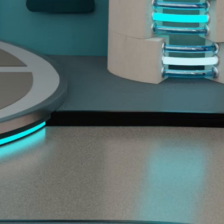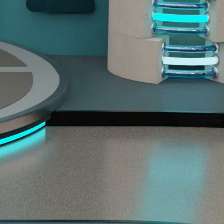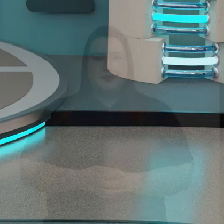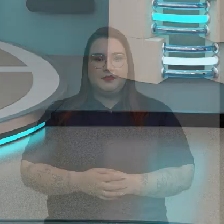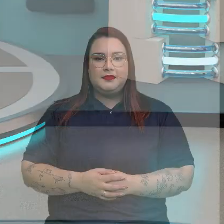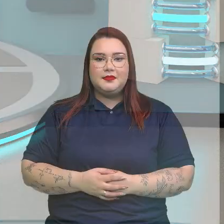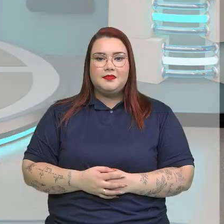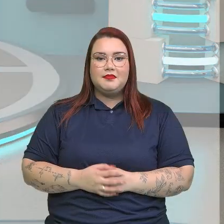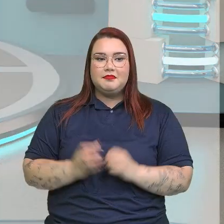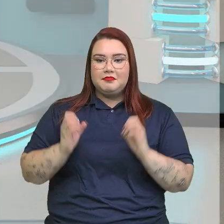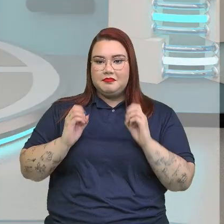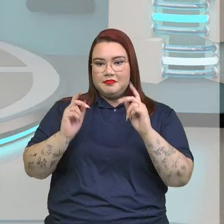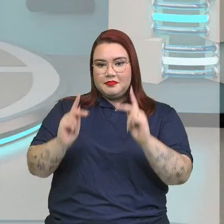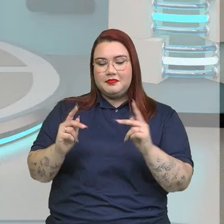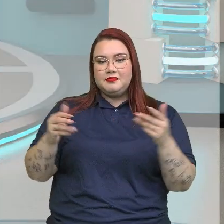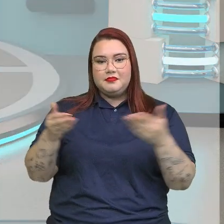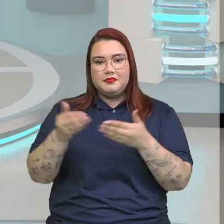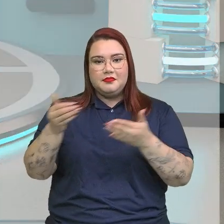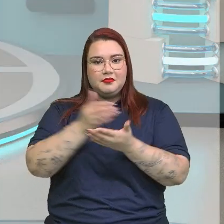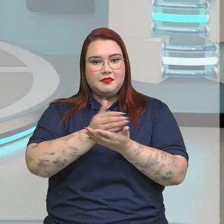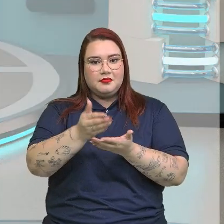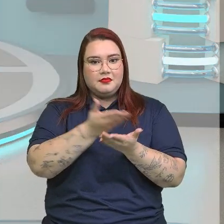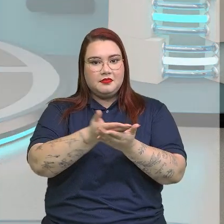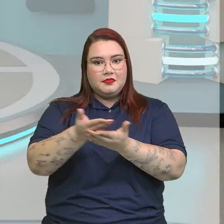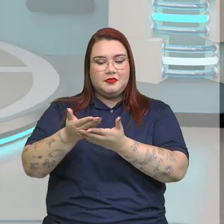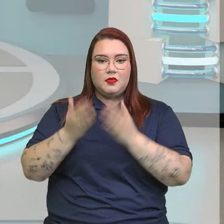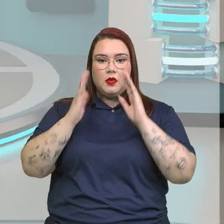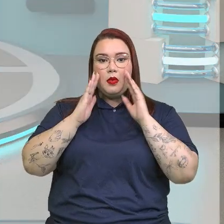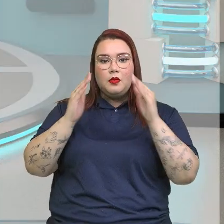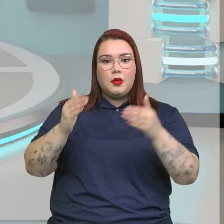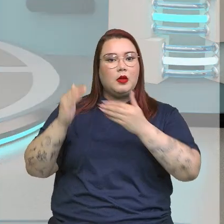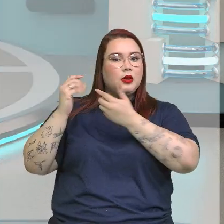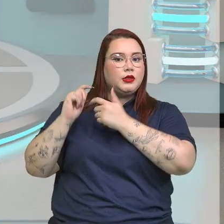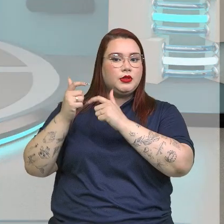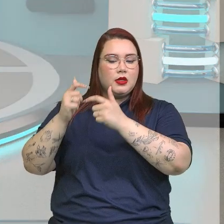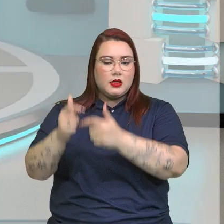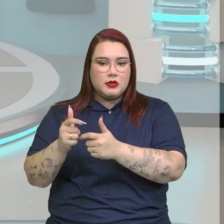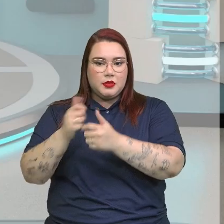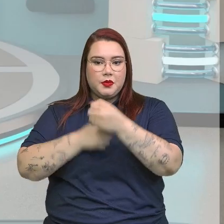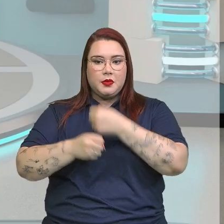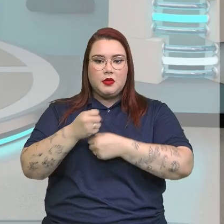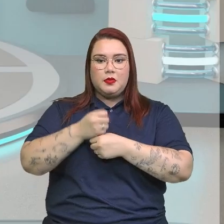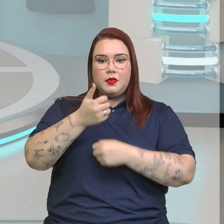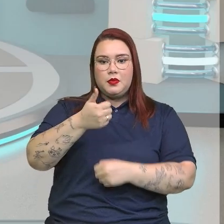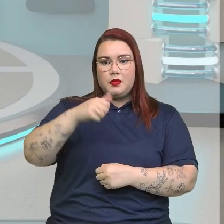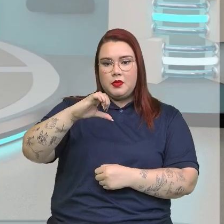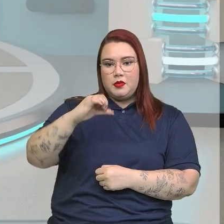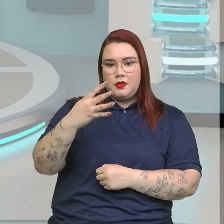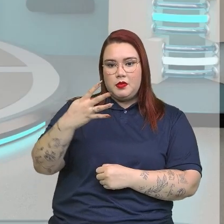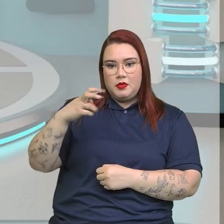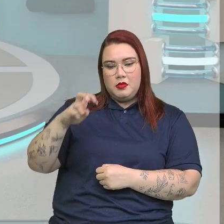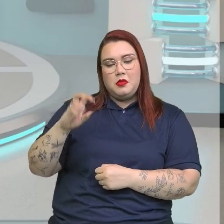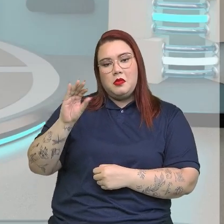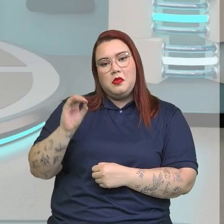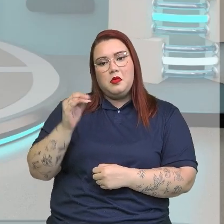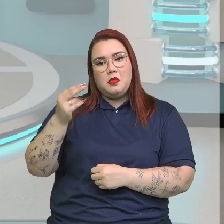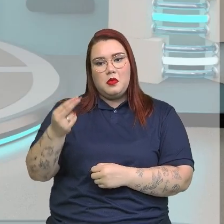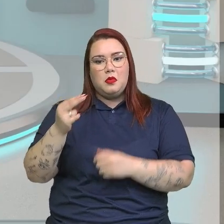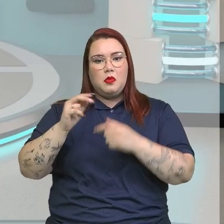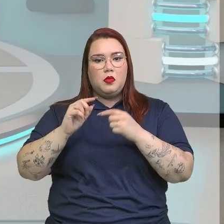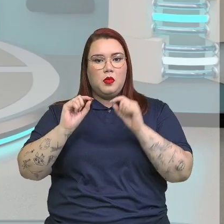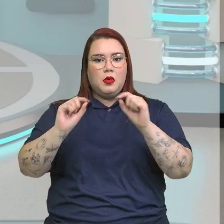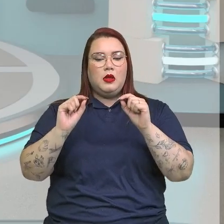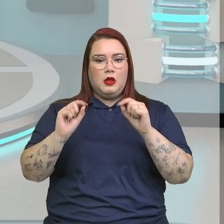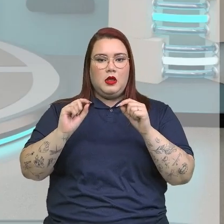Estamos aqui abordando justamente a geração de 45 ou pós-modernismo, como também